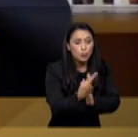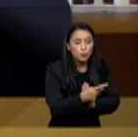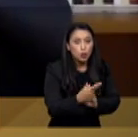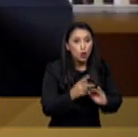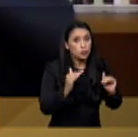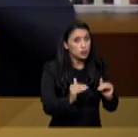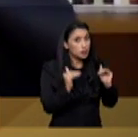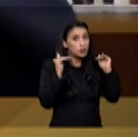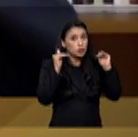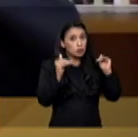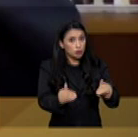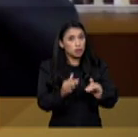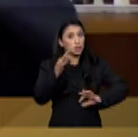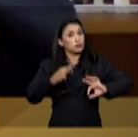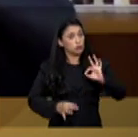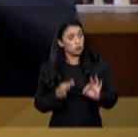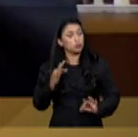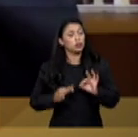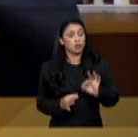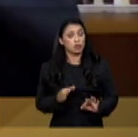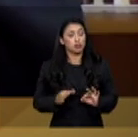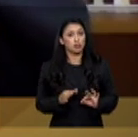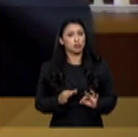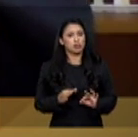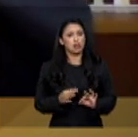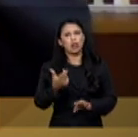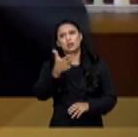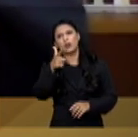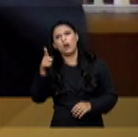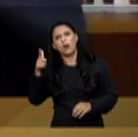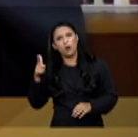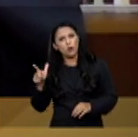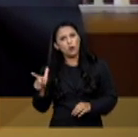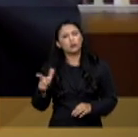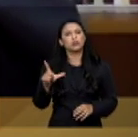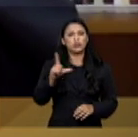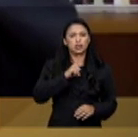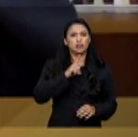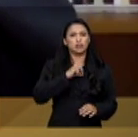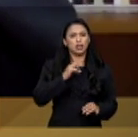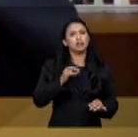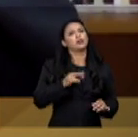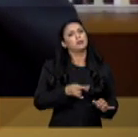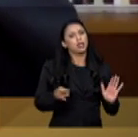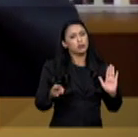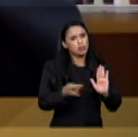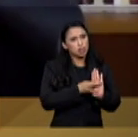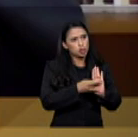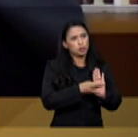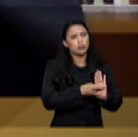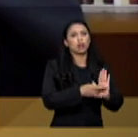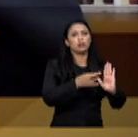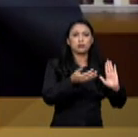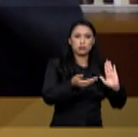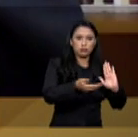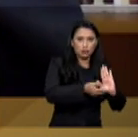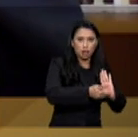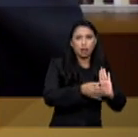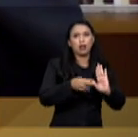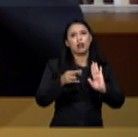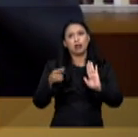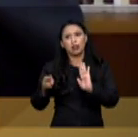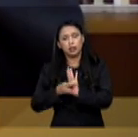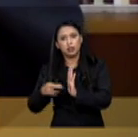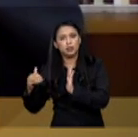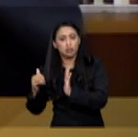das autoridades judiciais, além de outros previstos nos regimentos das respectivas casas, serão